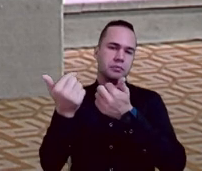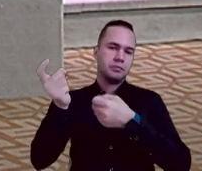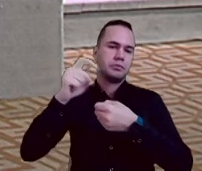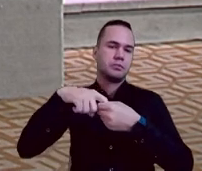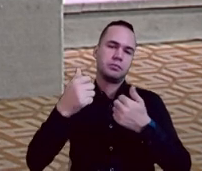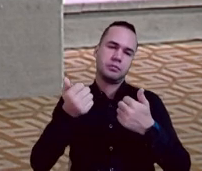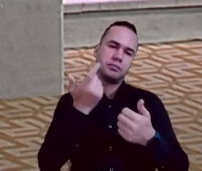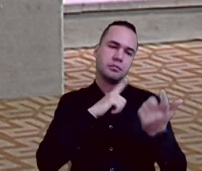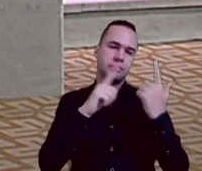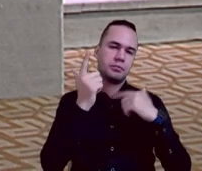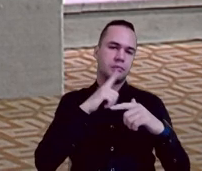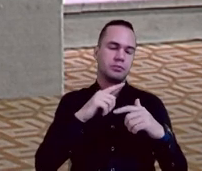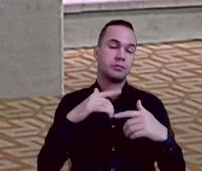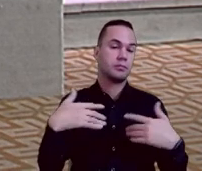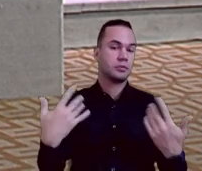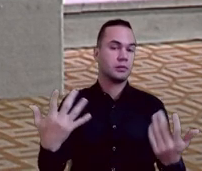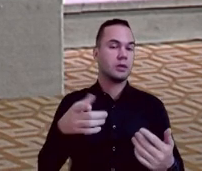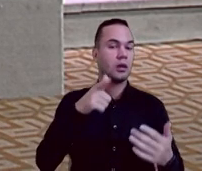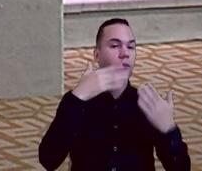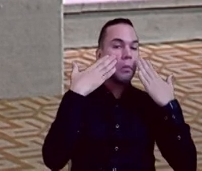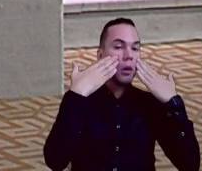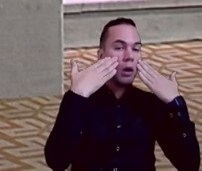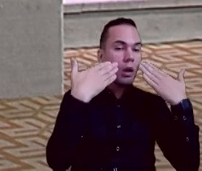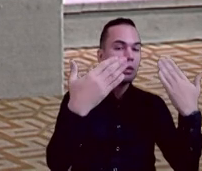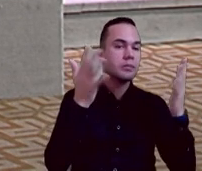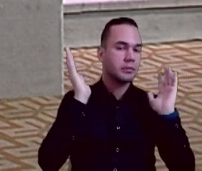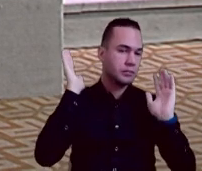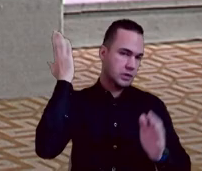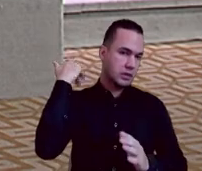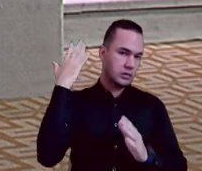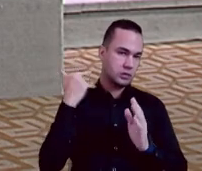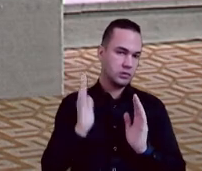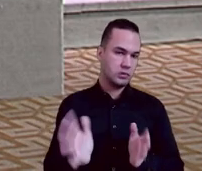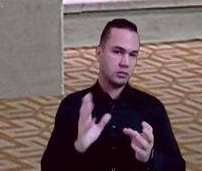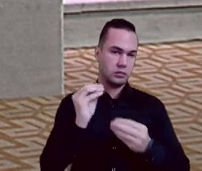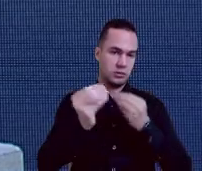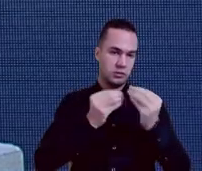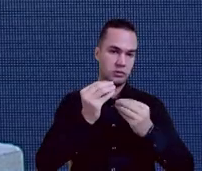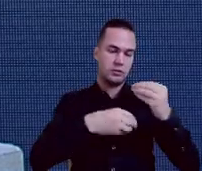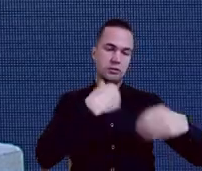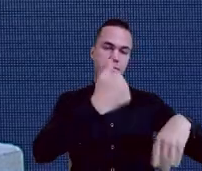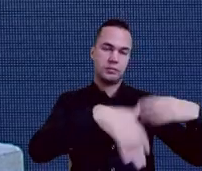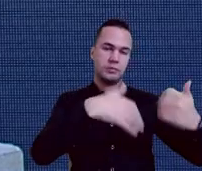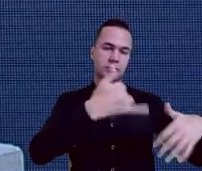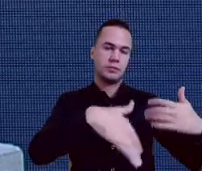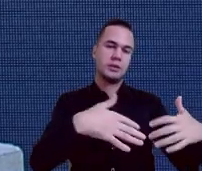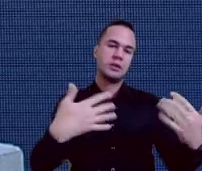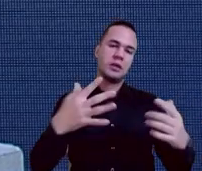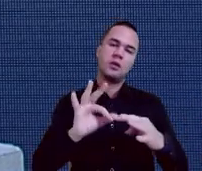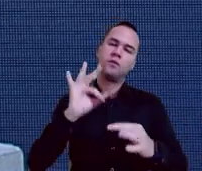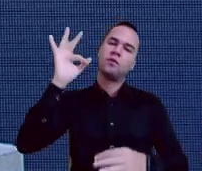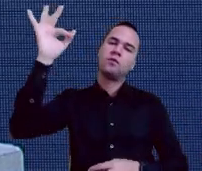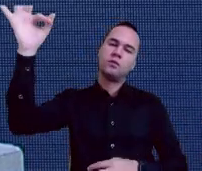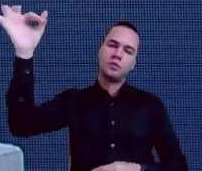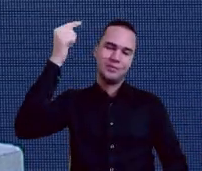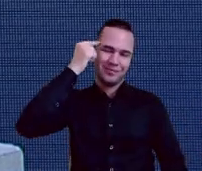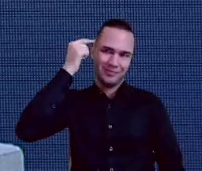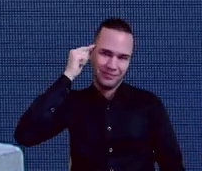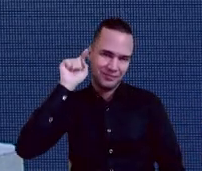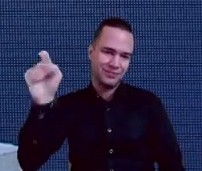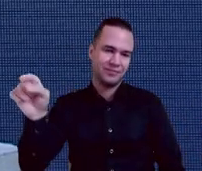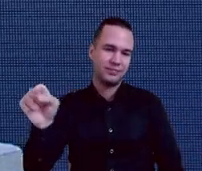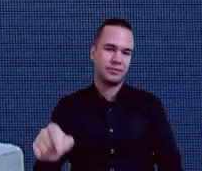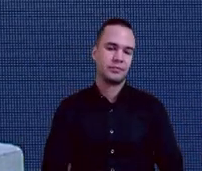então é sempre mostrar esse retorno já realizado e que é um ativo de longo prazo e tem que se lembrar em relação a isso